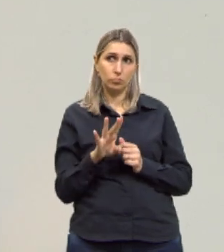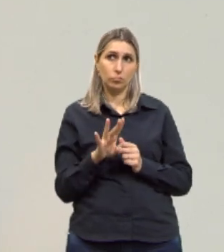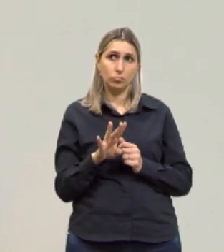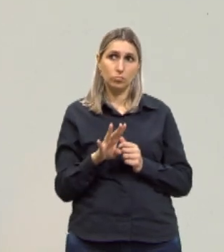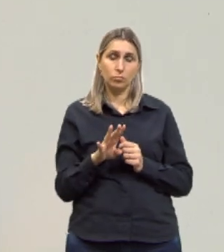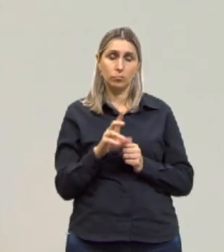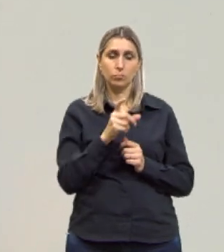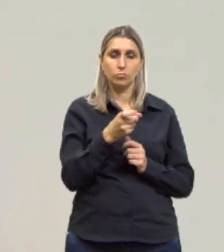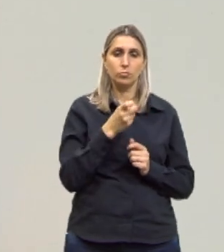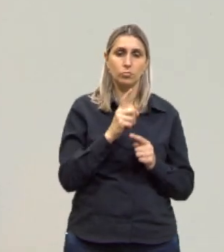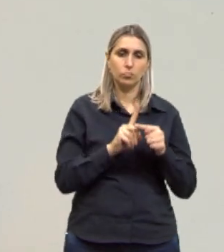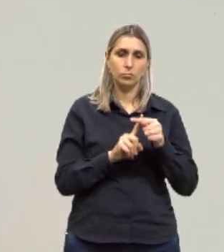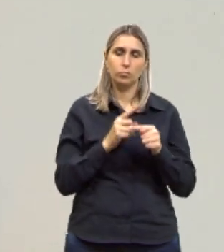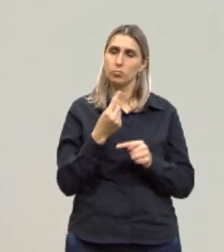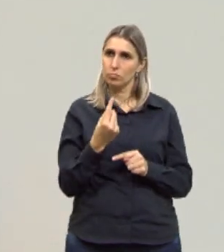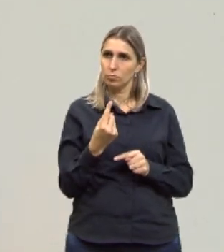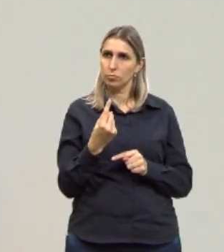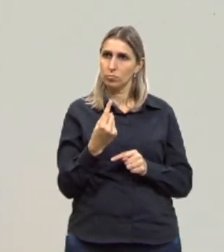mais 1,